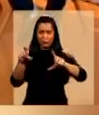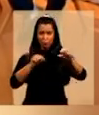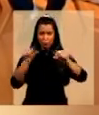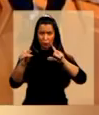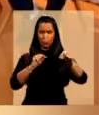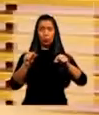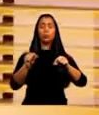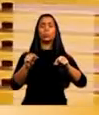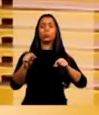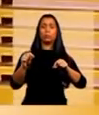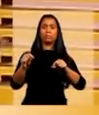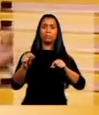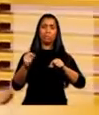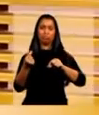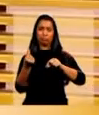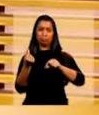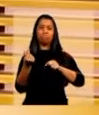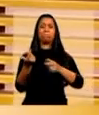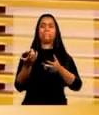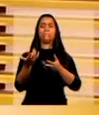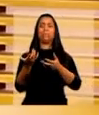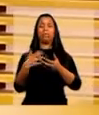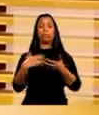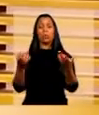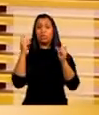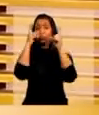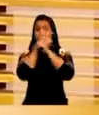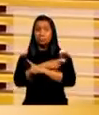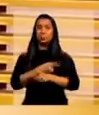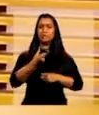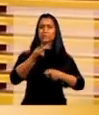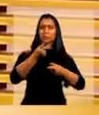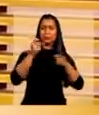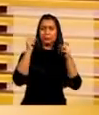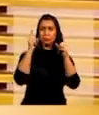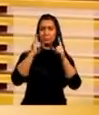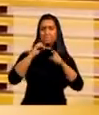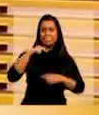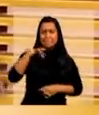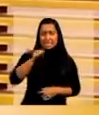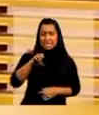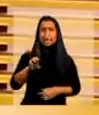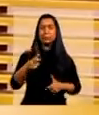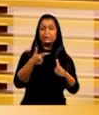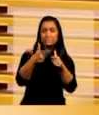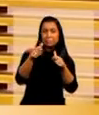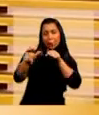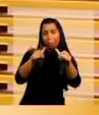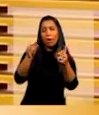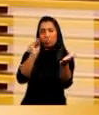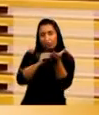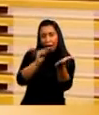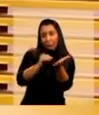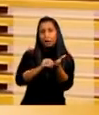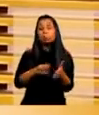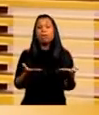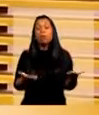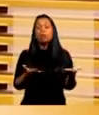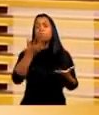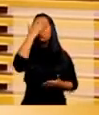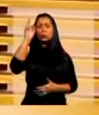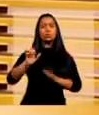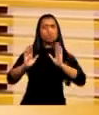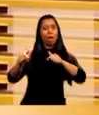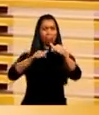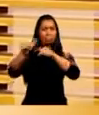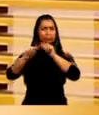da escolha dessa segunda opção de renda, a gente está numa situação complicada de crise econômica, de desemprego e tal. E quem está